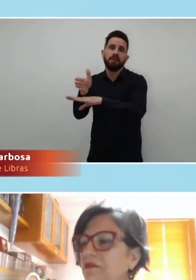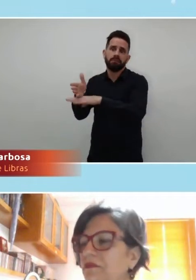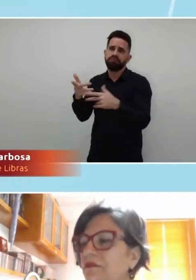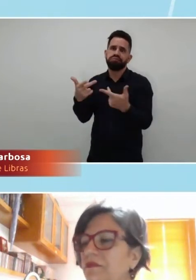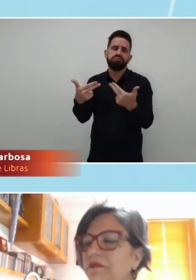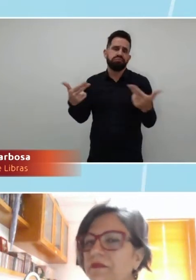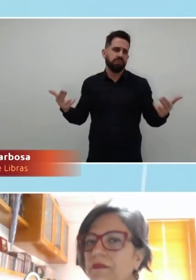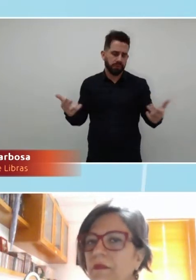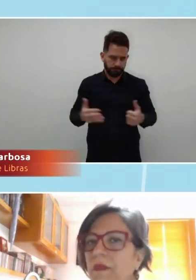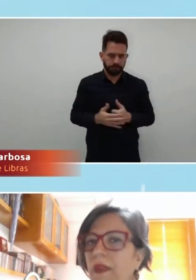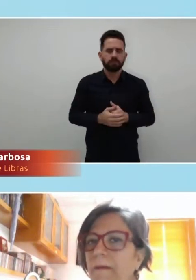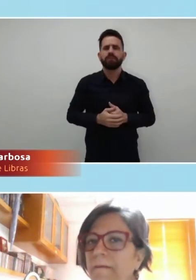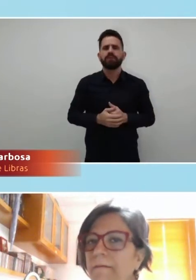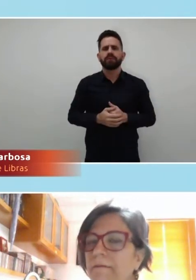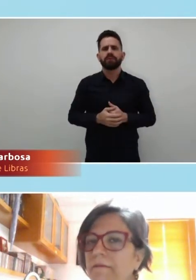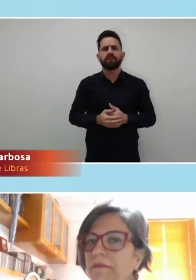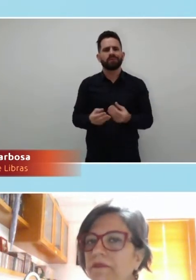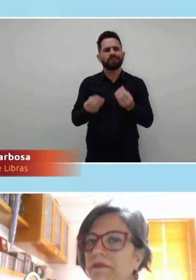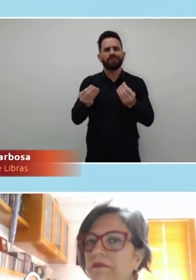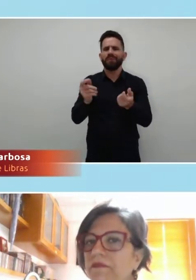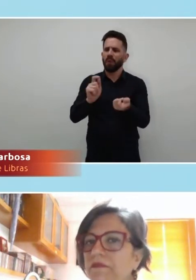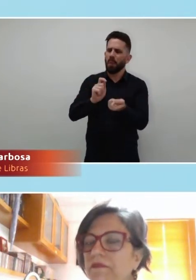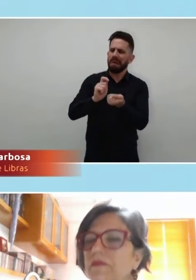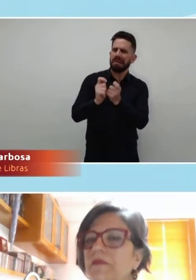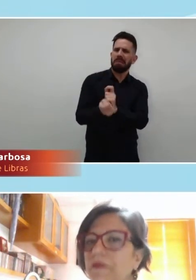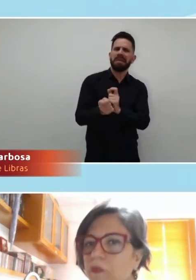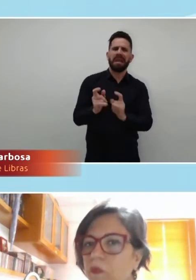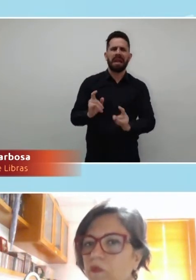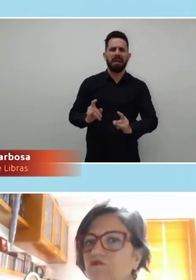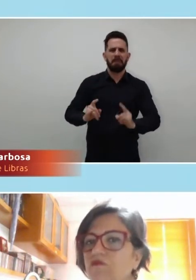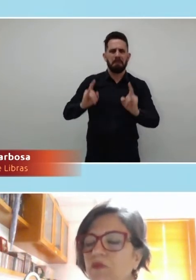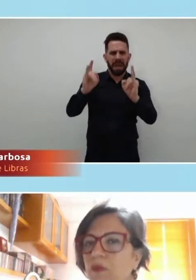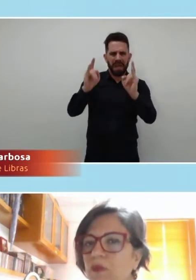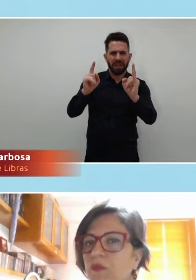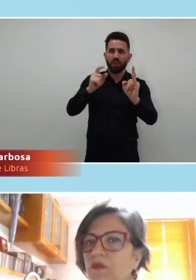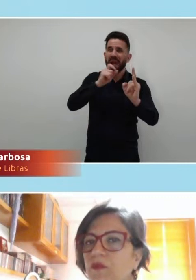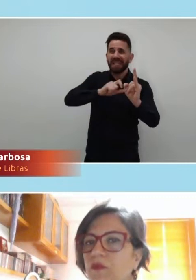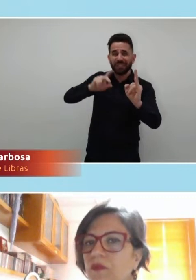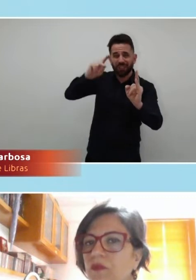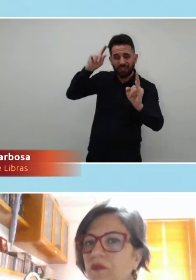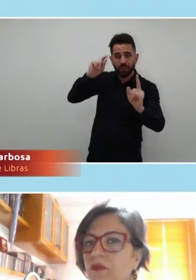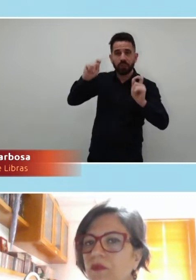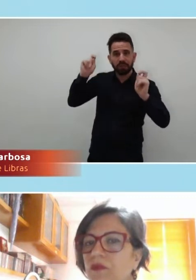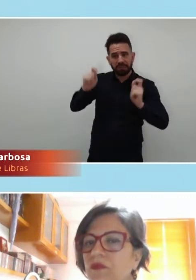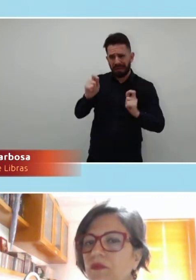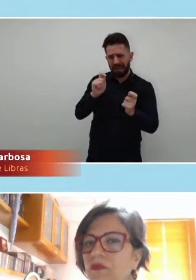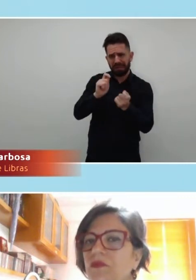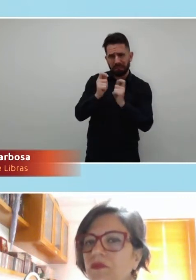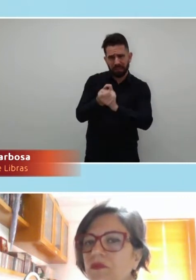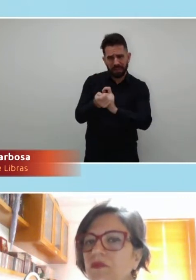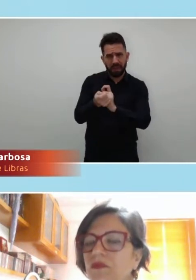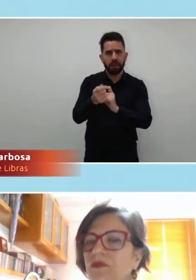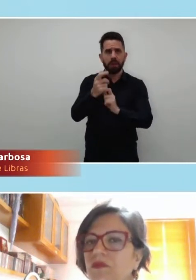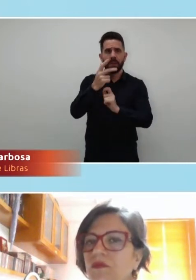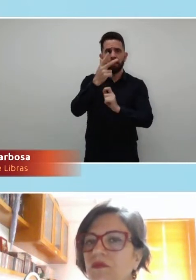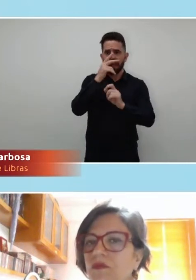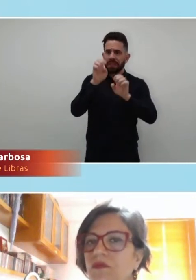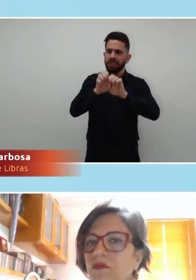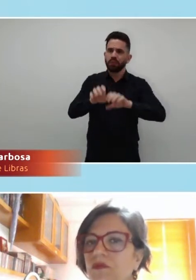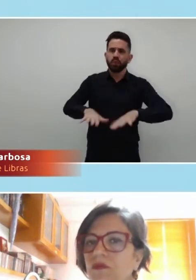serviços. Como fazer para adaptar esses prédios? É possível? É possível repensar a estrutura desses prédios para garantir um